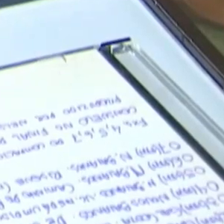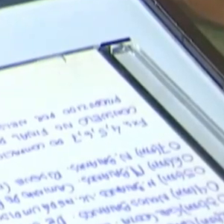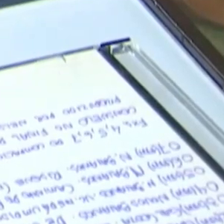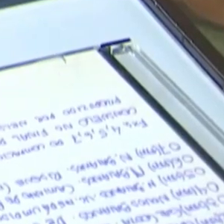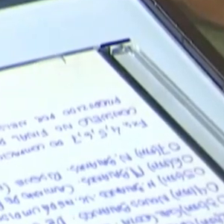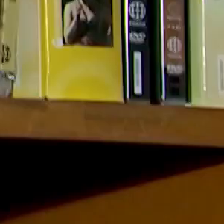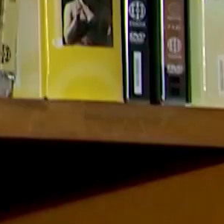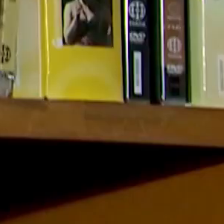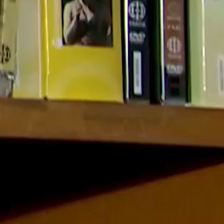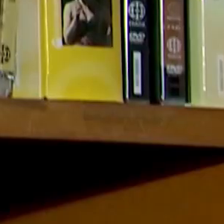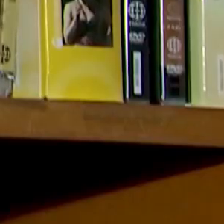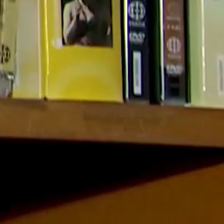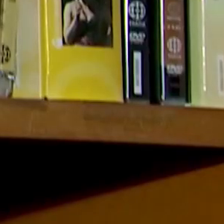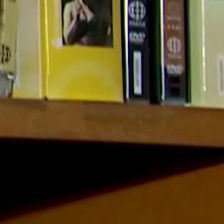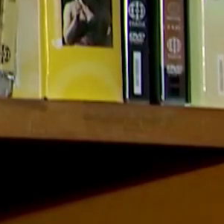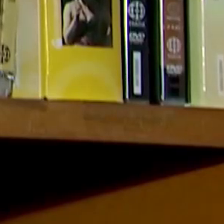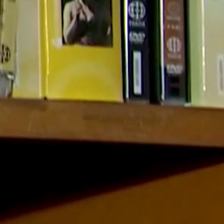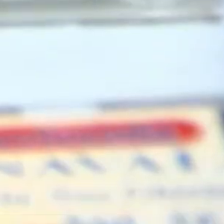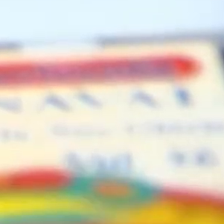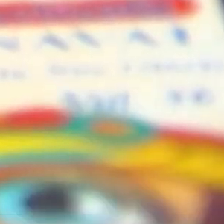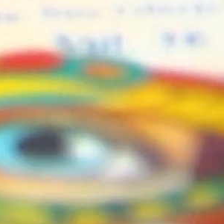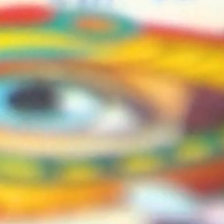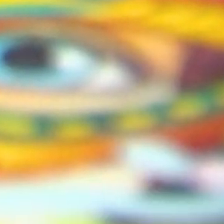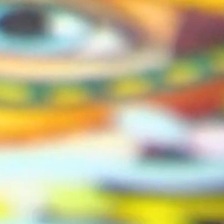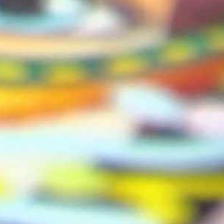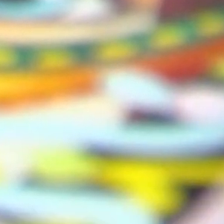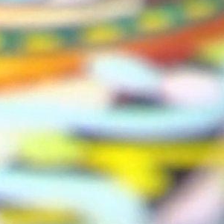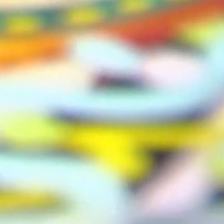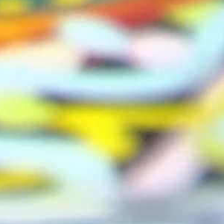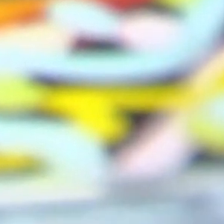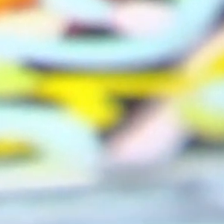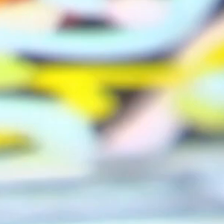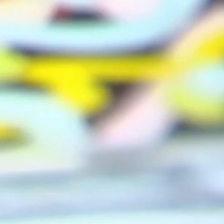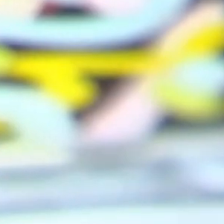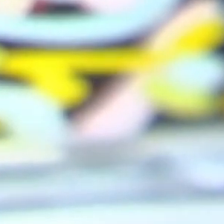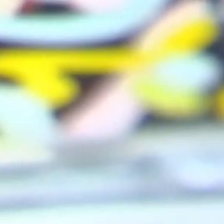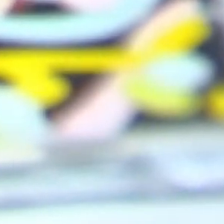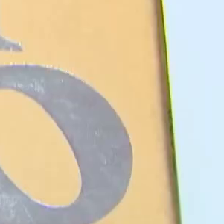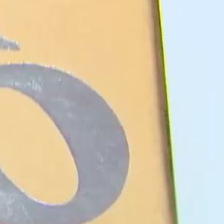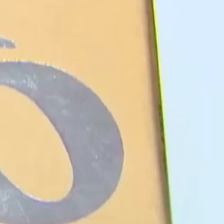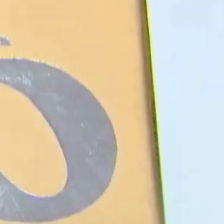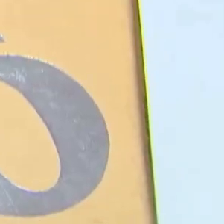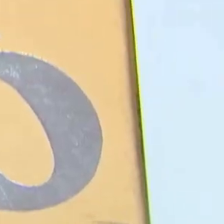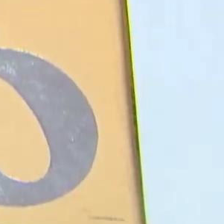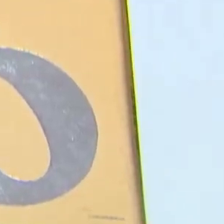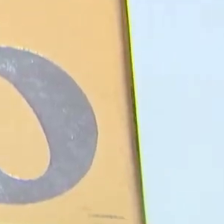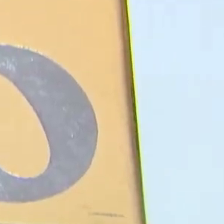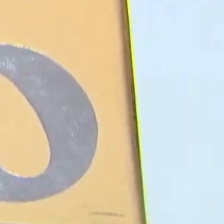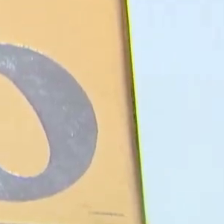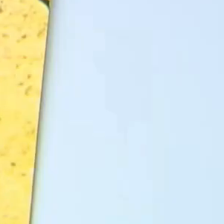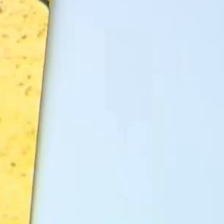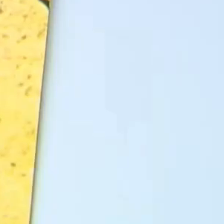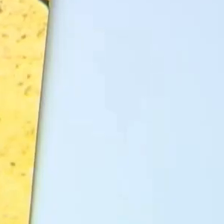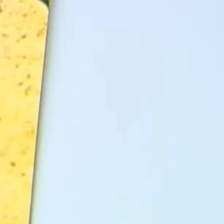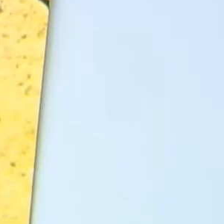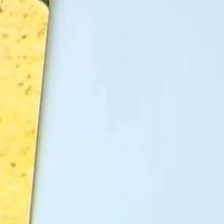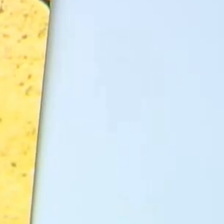Padaba, pode vaziza, zazaziza, azananhenha,